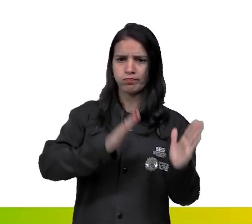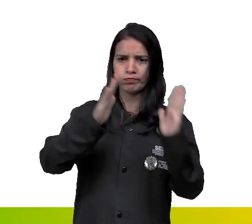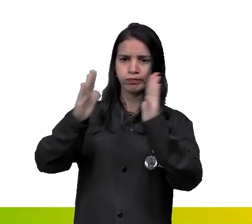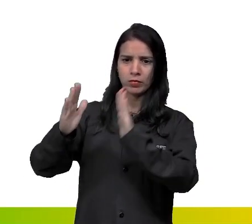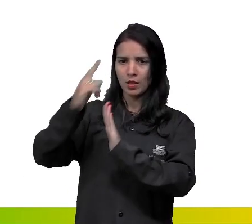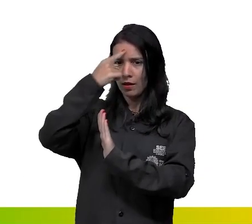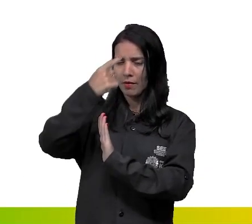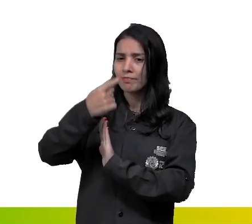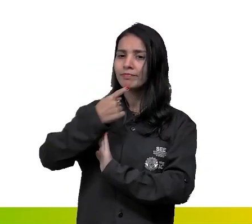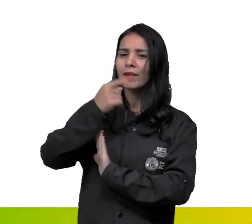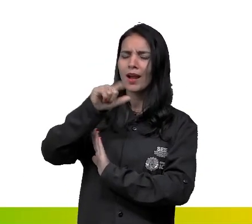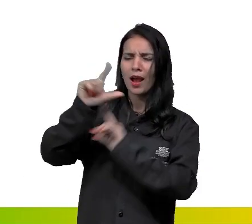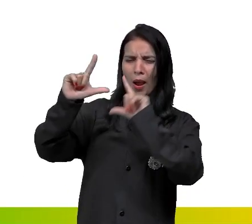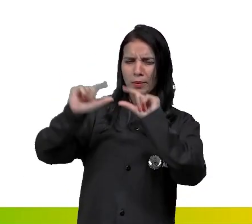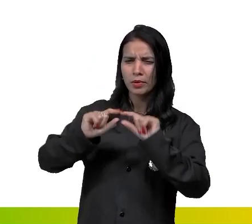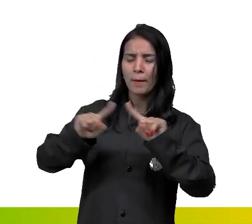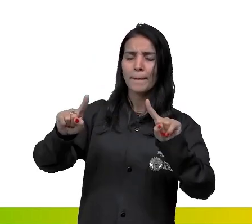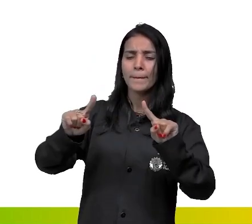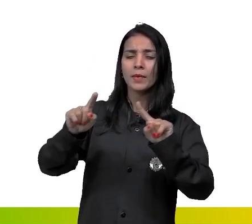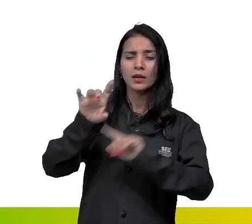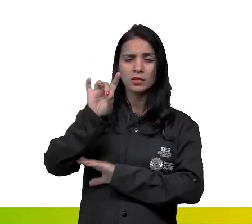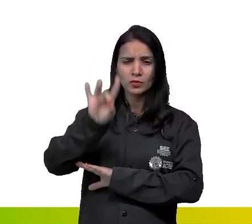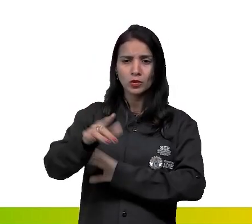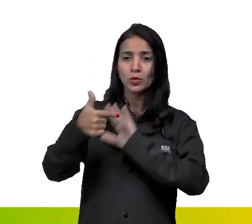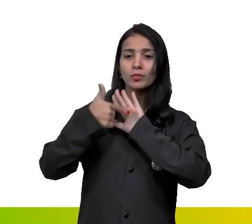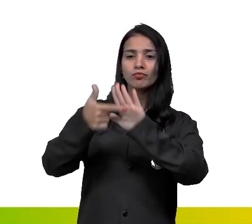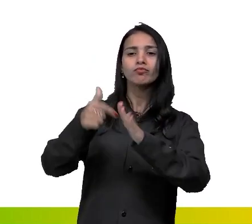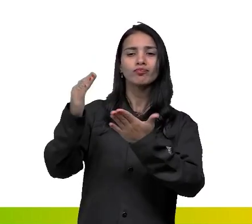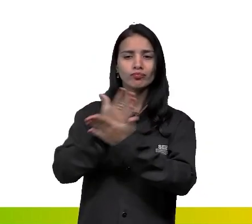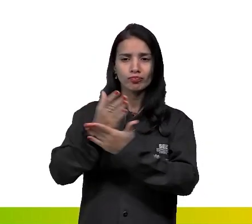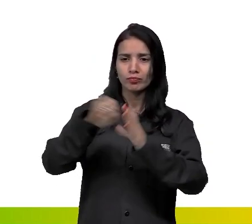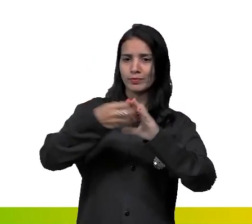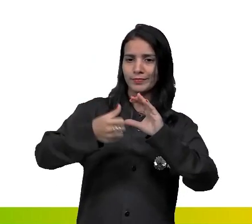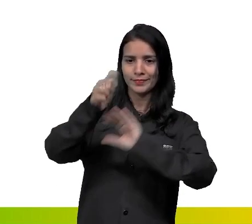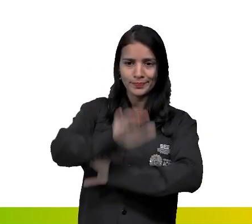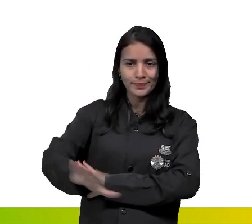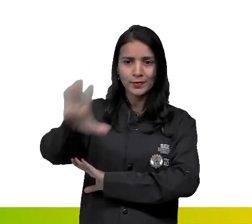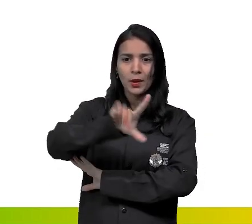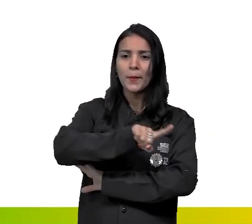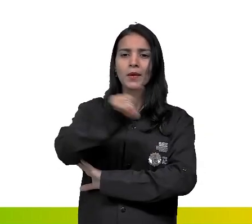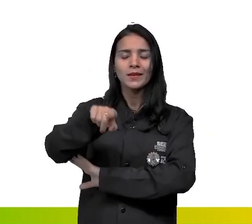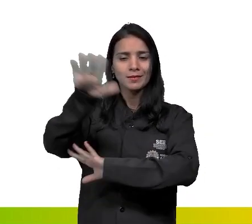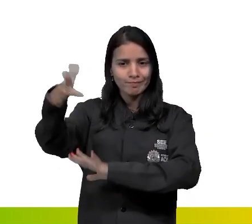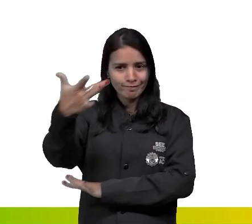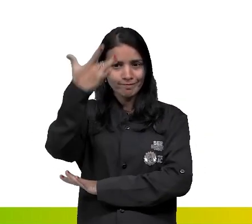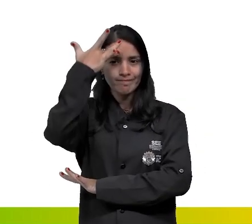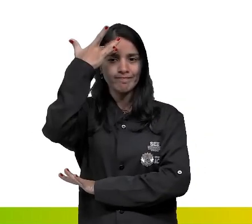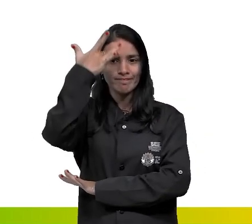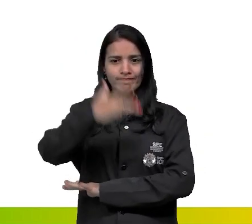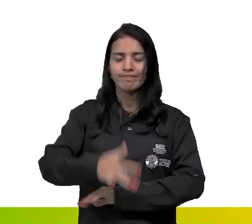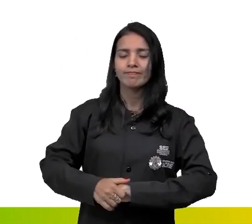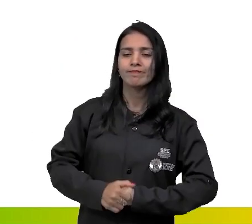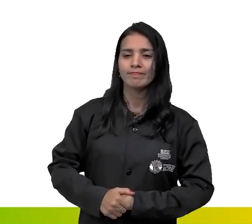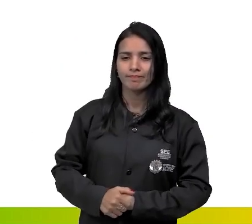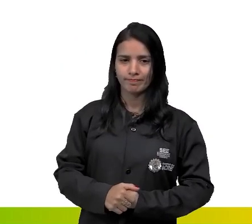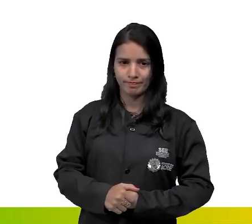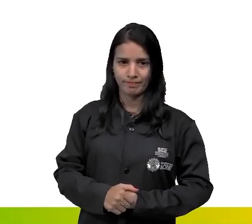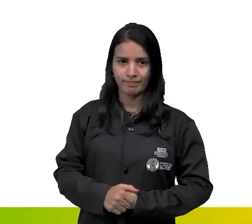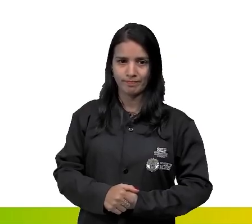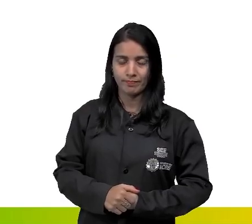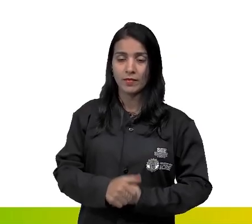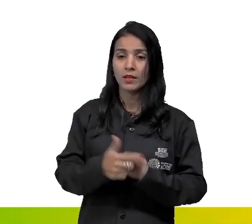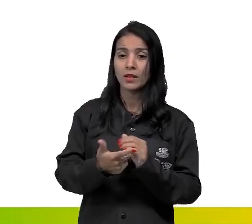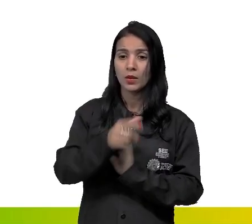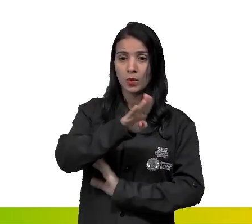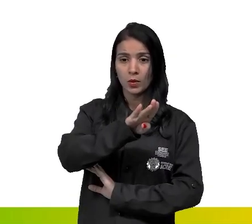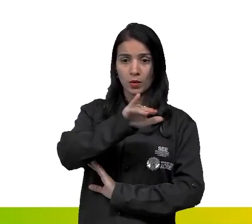falar apenas características gerais para vocês entenderem a partir de cada uma delas. Primeiro, quando a gente fala em